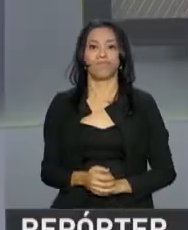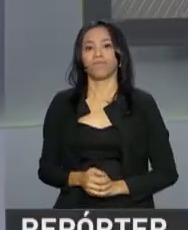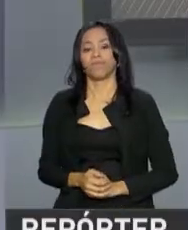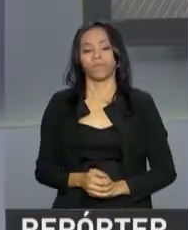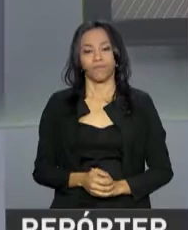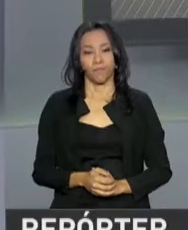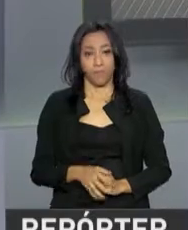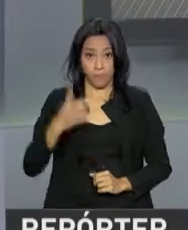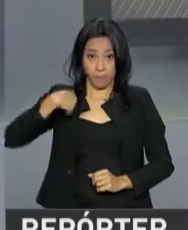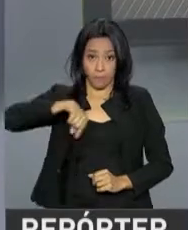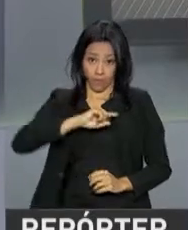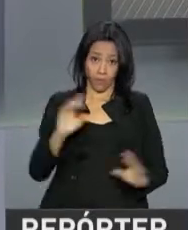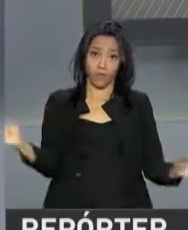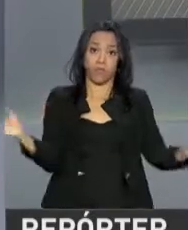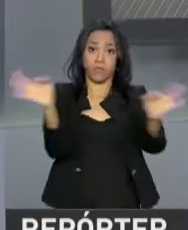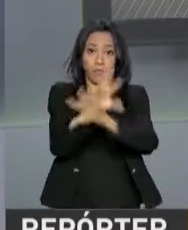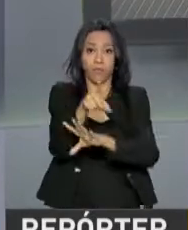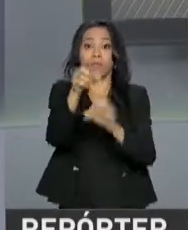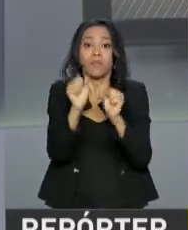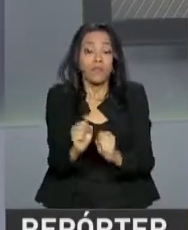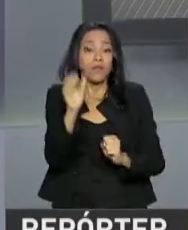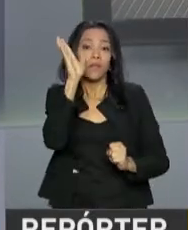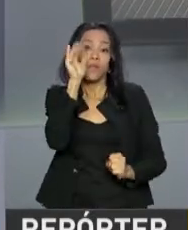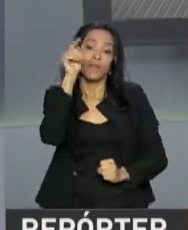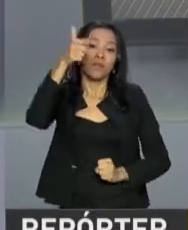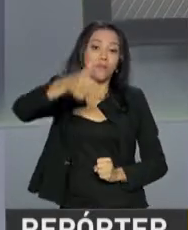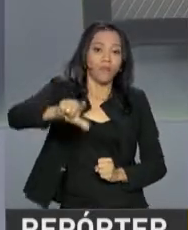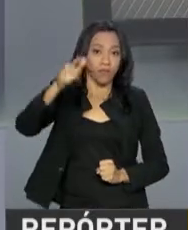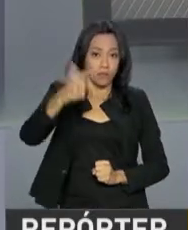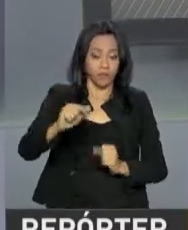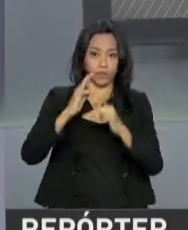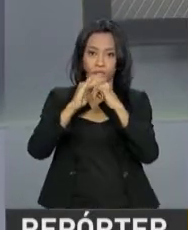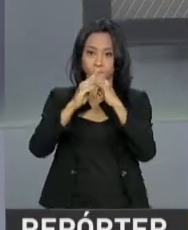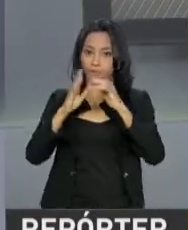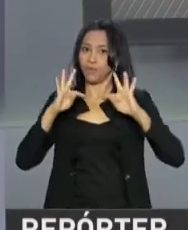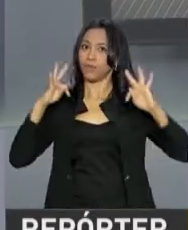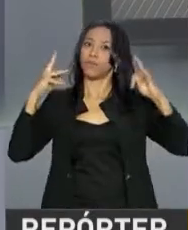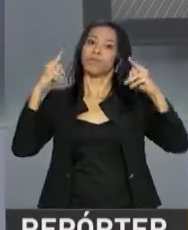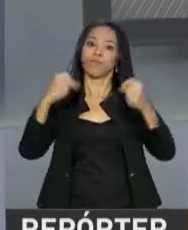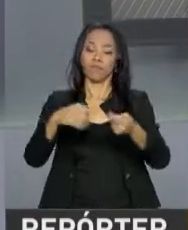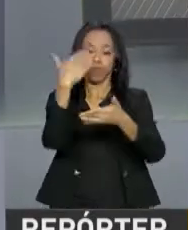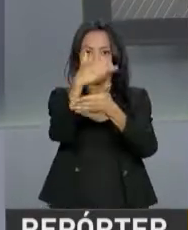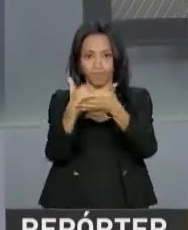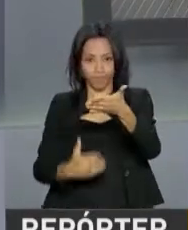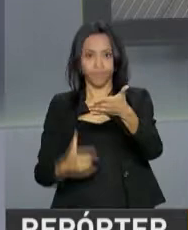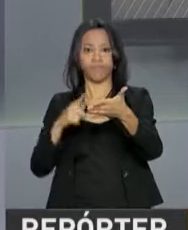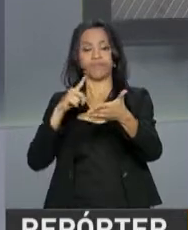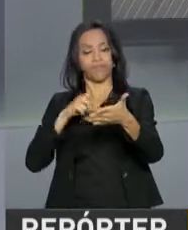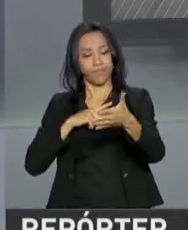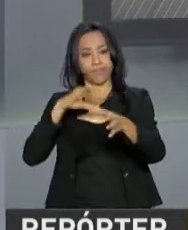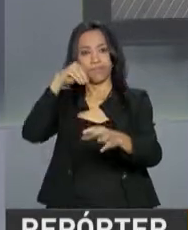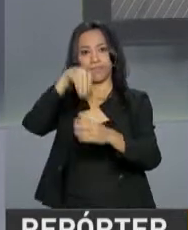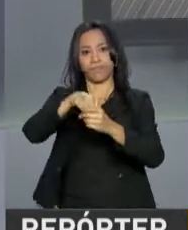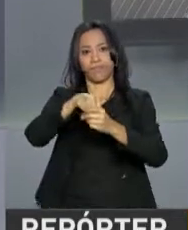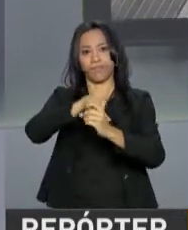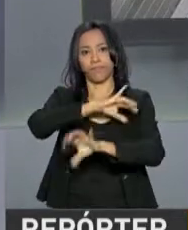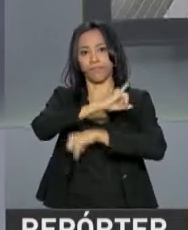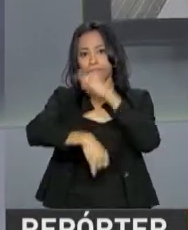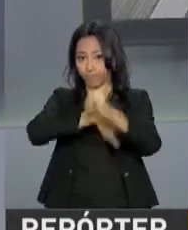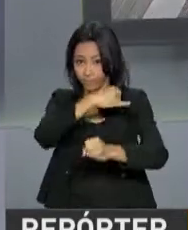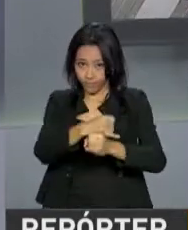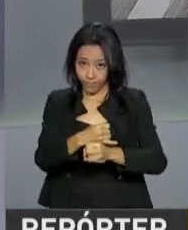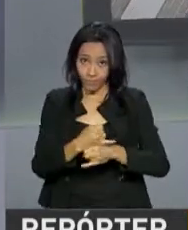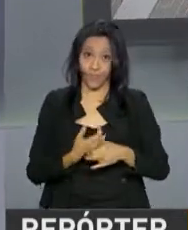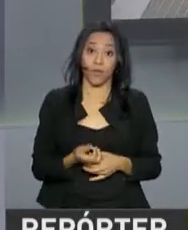nós ficamos por aqui você pode rever as reportagens no youtube e toda a nossa programação também está na página da nbr na